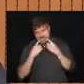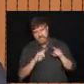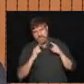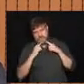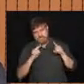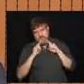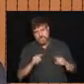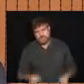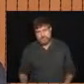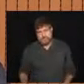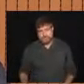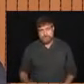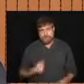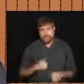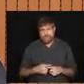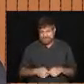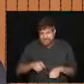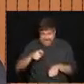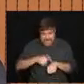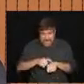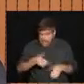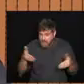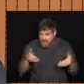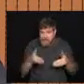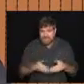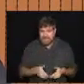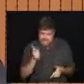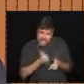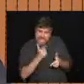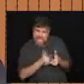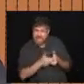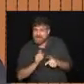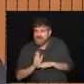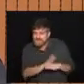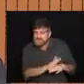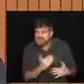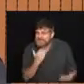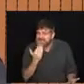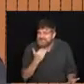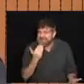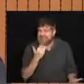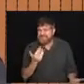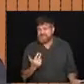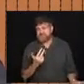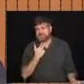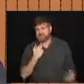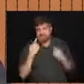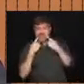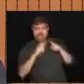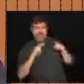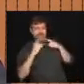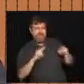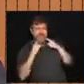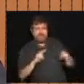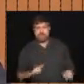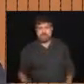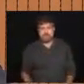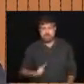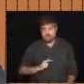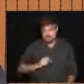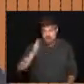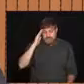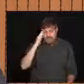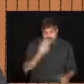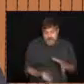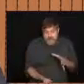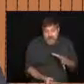criticar. Porque a crítica, nesse momento, ela pouco colabora, principalmente com a situação que vai se